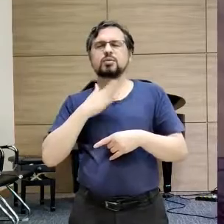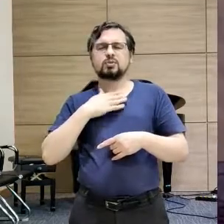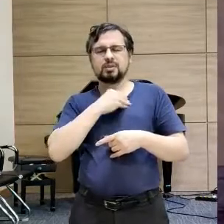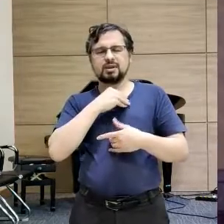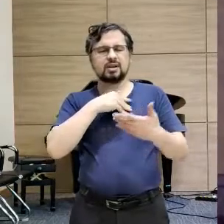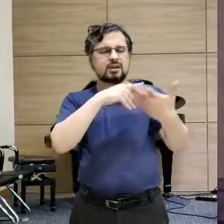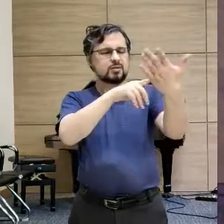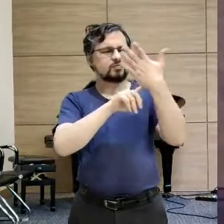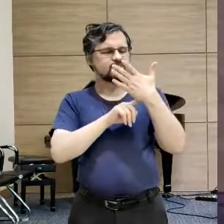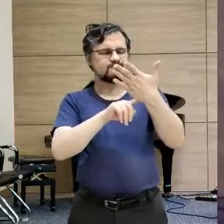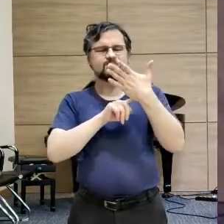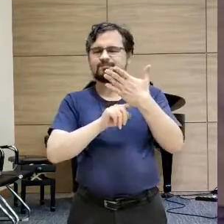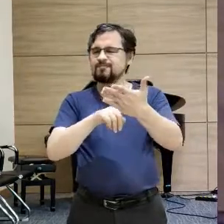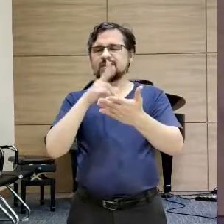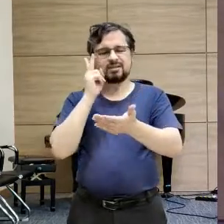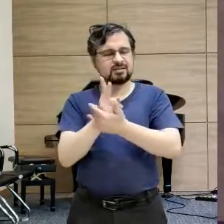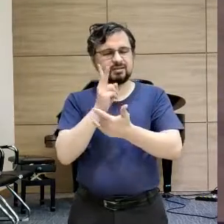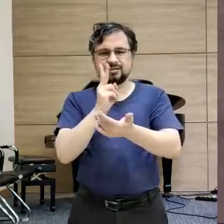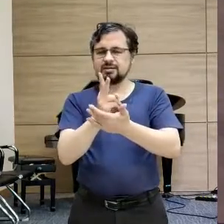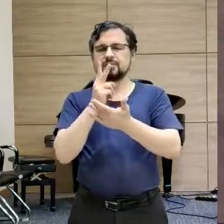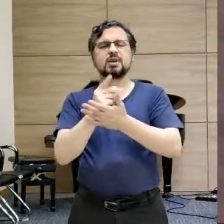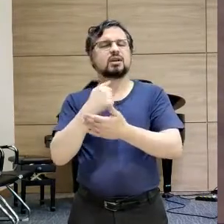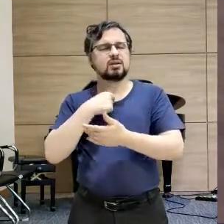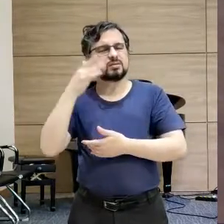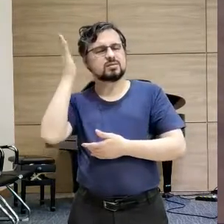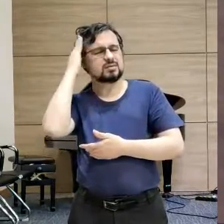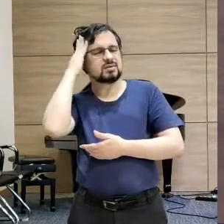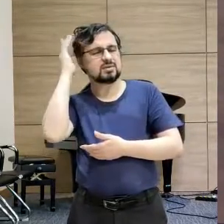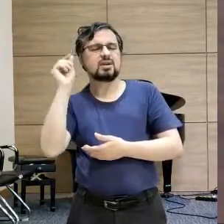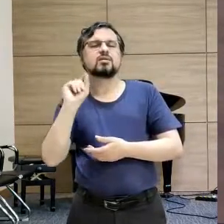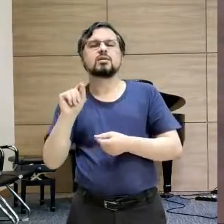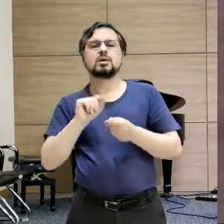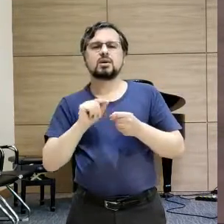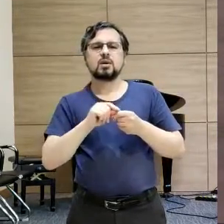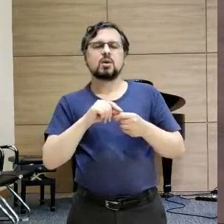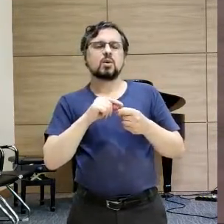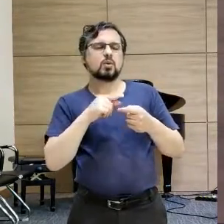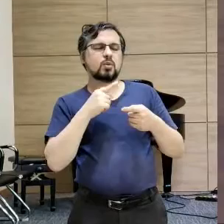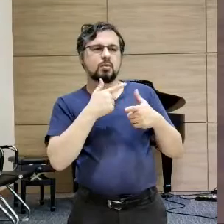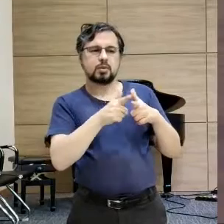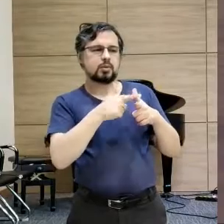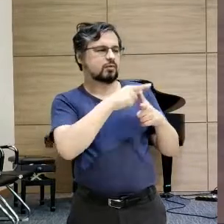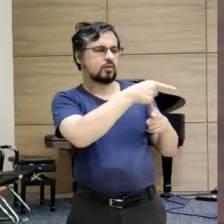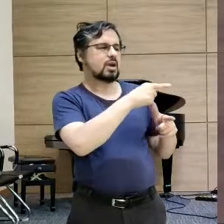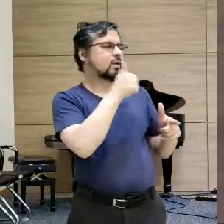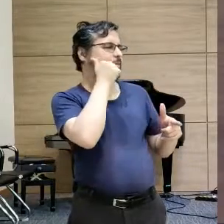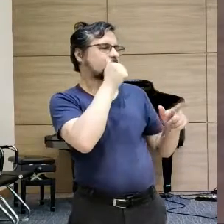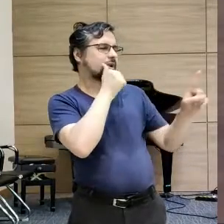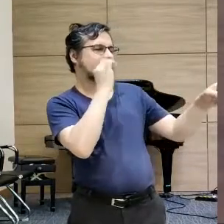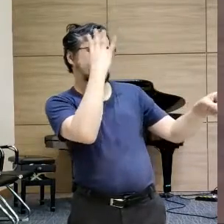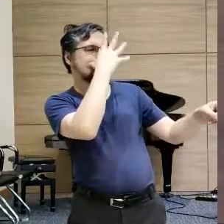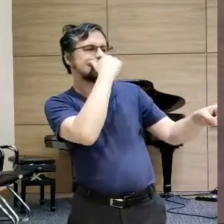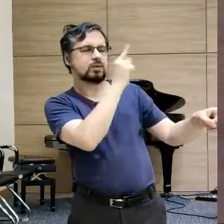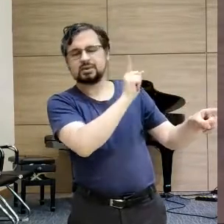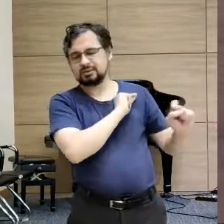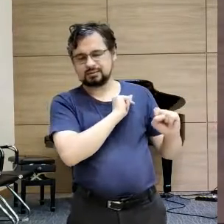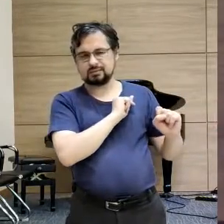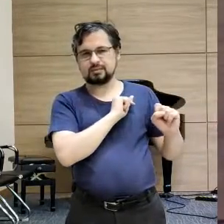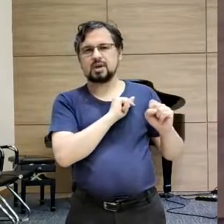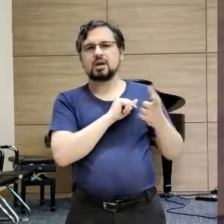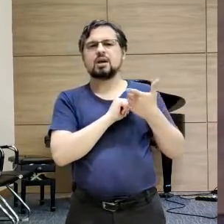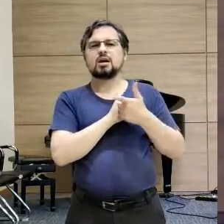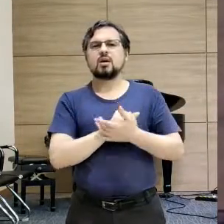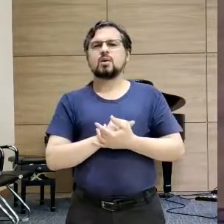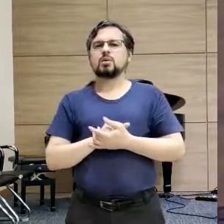mim. Eu reconheço. O problema não foi a beleza da Batseba. O problema não foi o Senhor que deveria